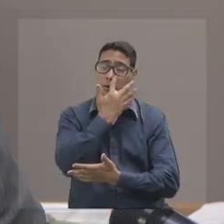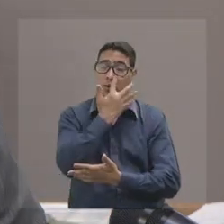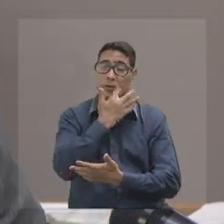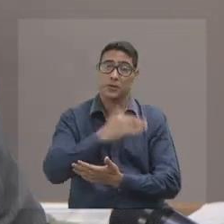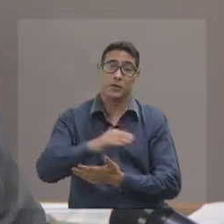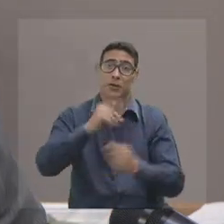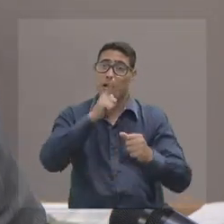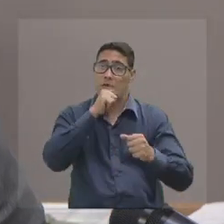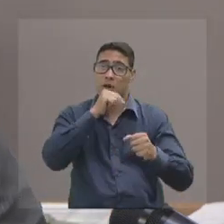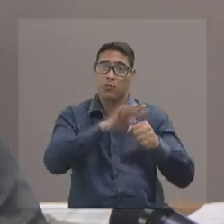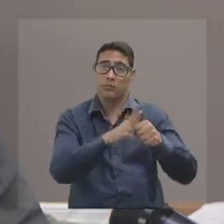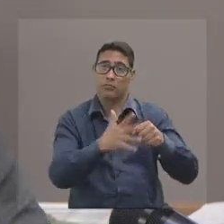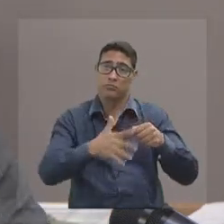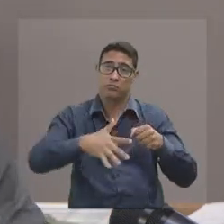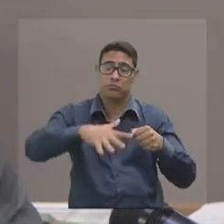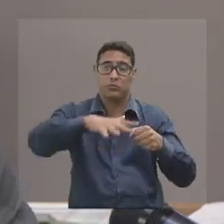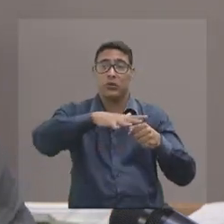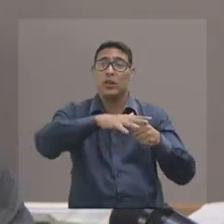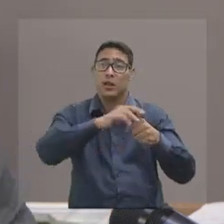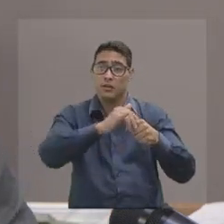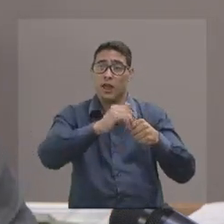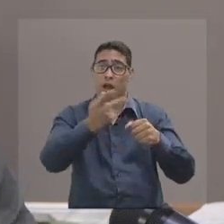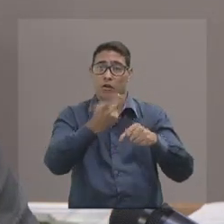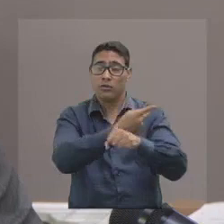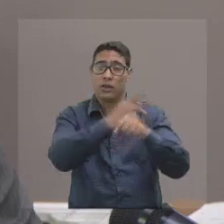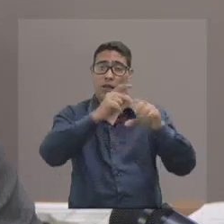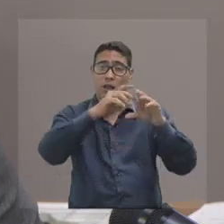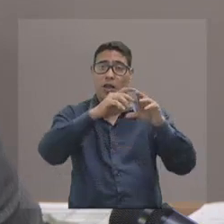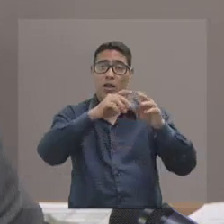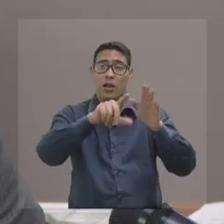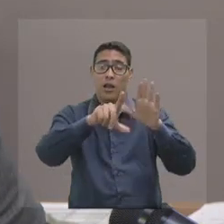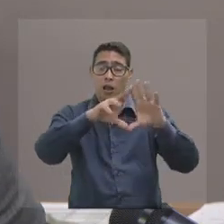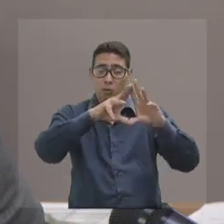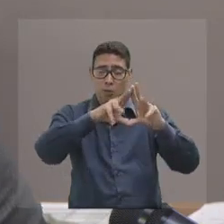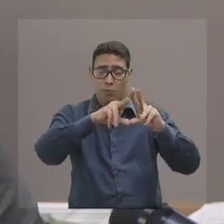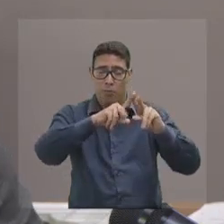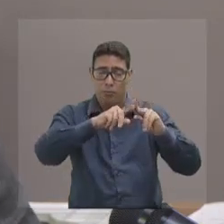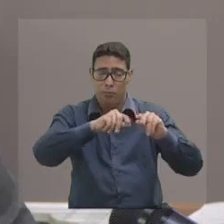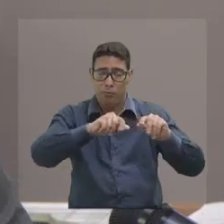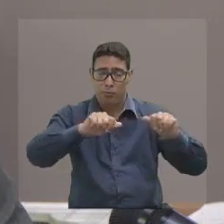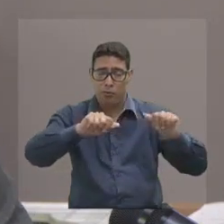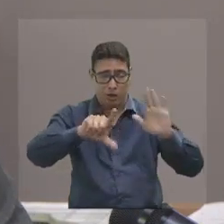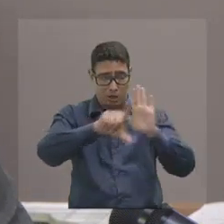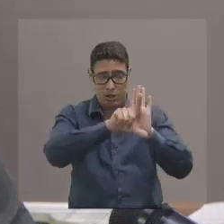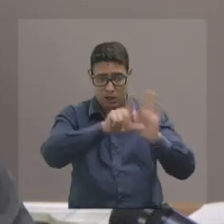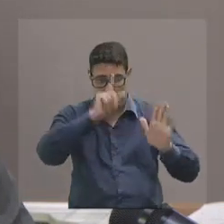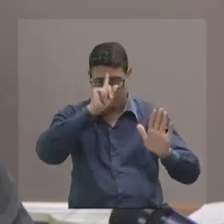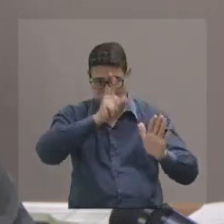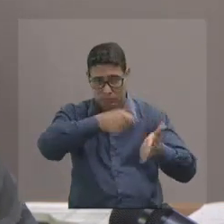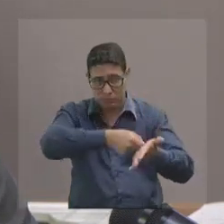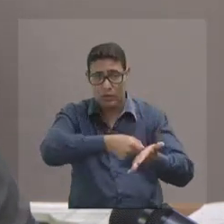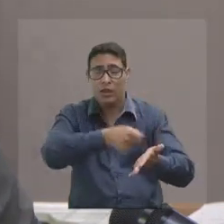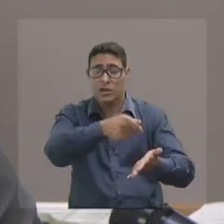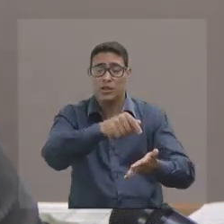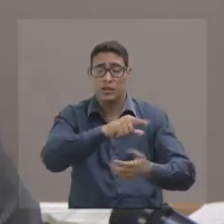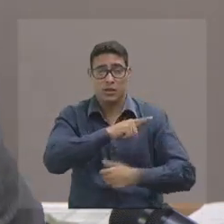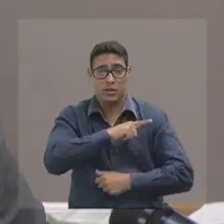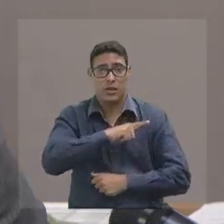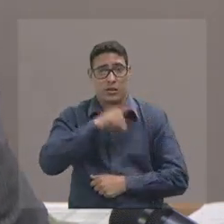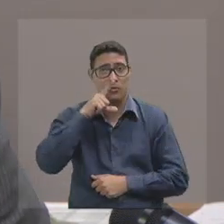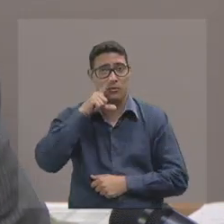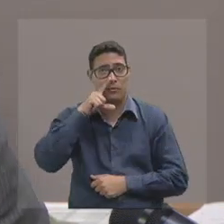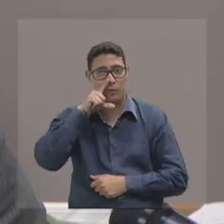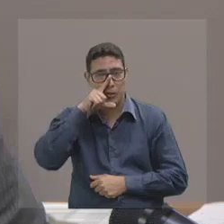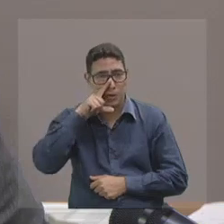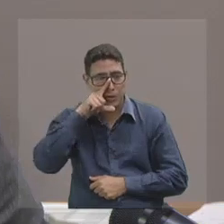for feito foi feito descondicionamento na celeridade que a lei é inicialmente previa nós temos um risco nós